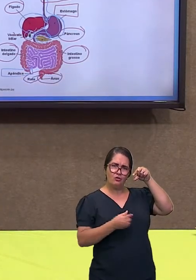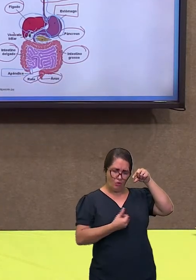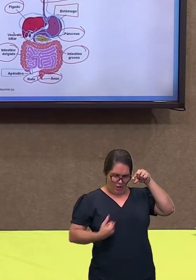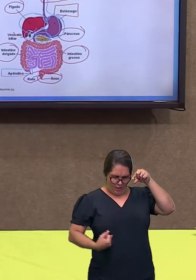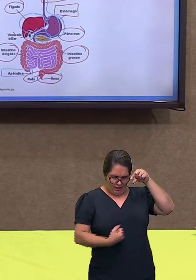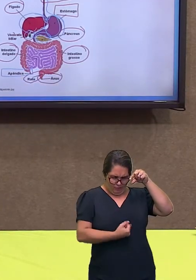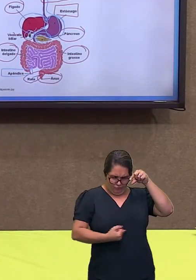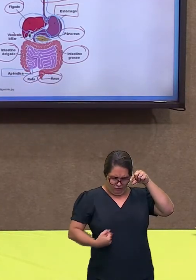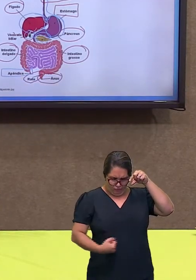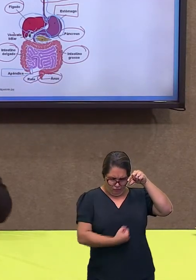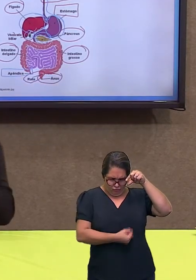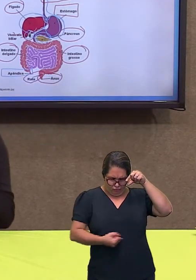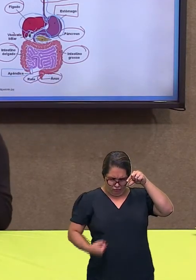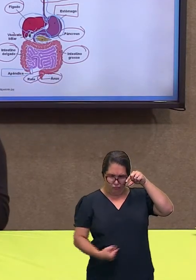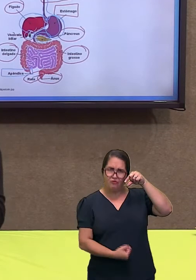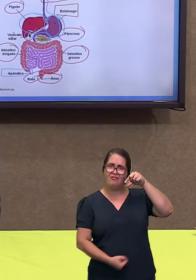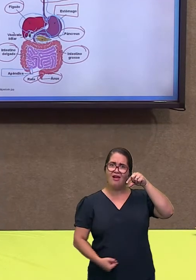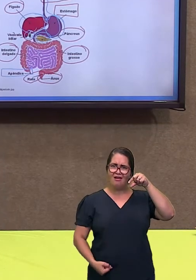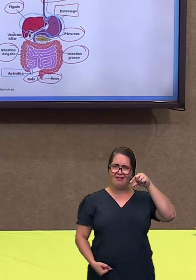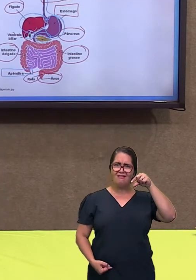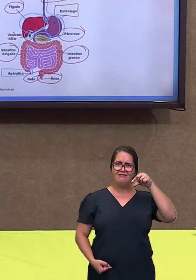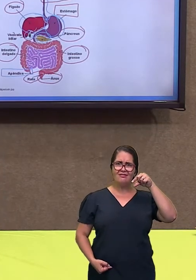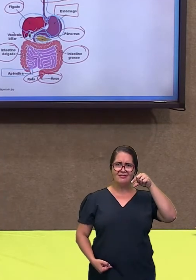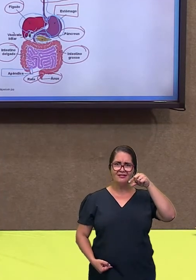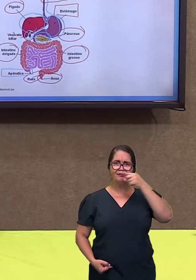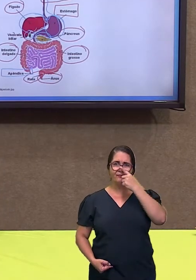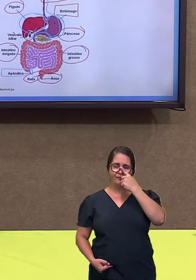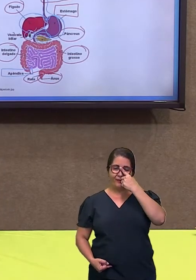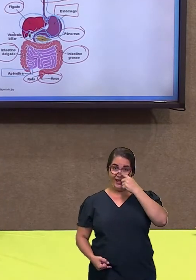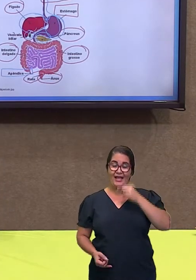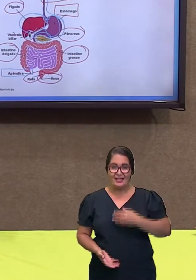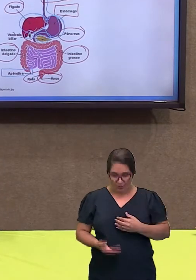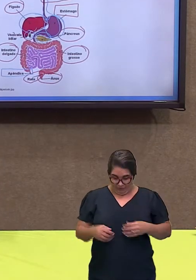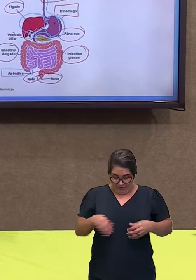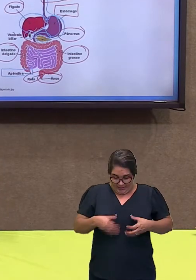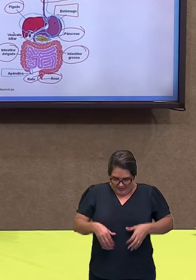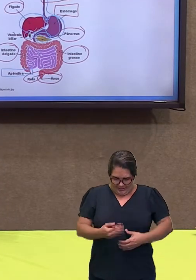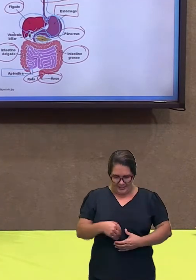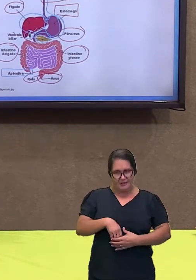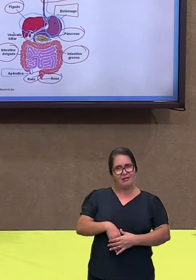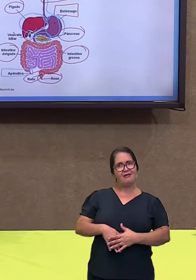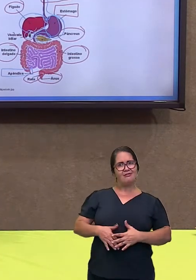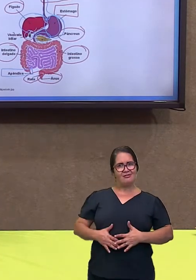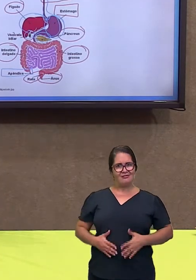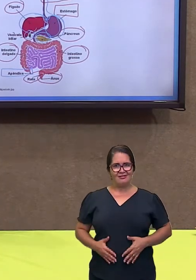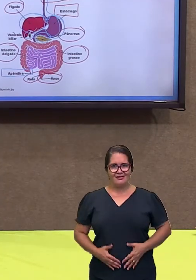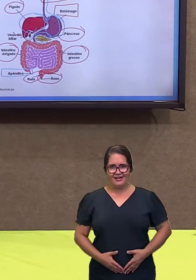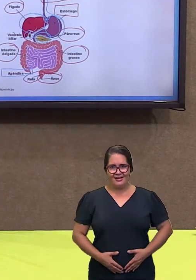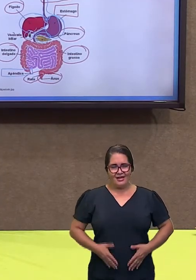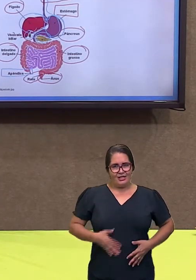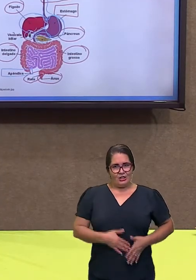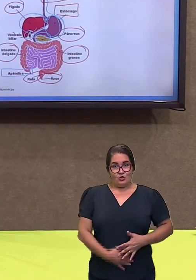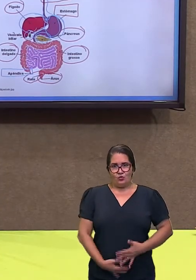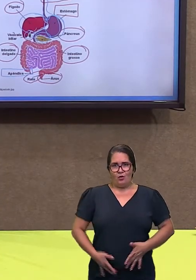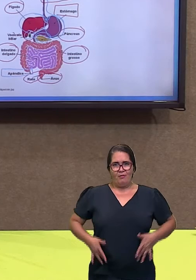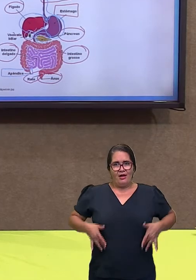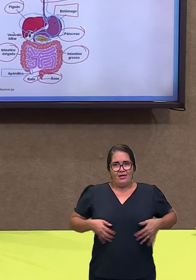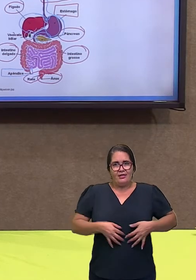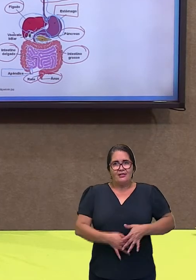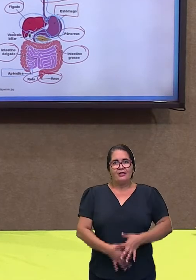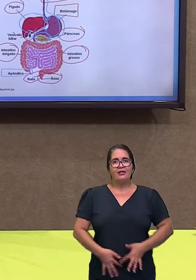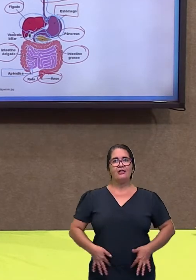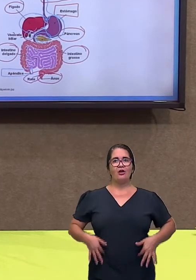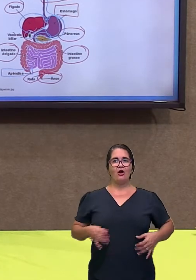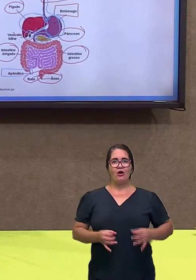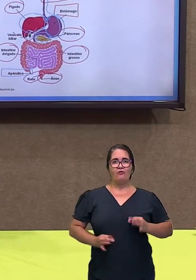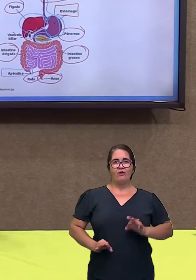mas nossa, mas ele é tão grande, cabe dentro de mim? Sim, ele é bem grande e ele cabe dentro de você à medida que ele se